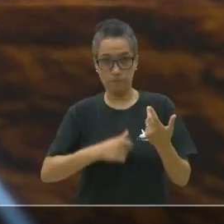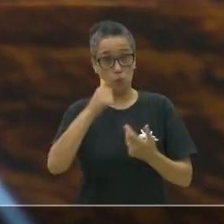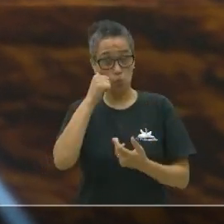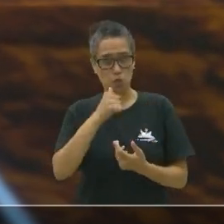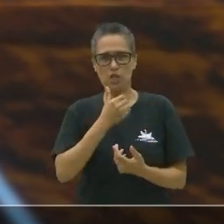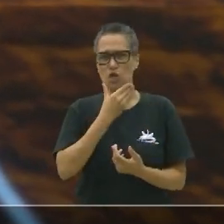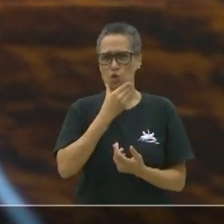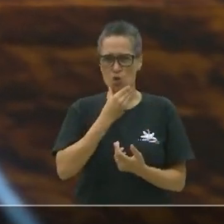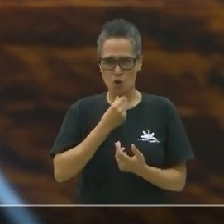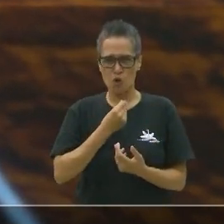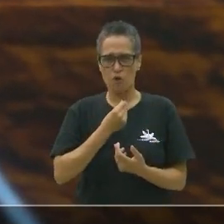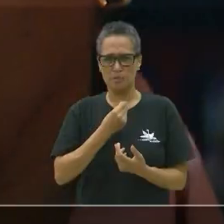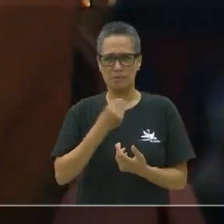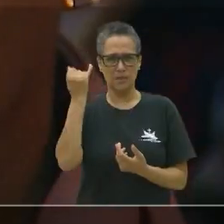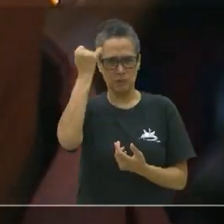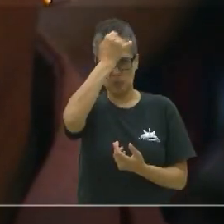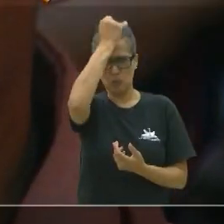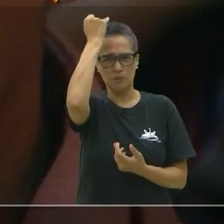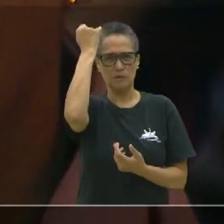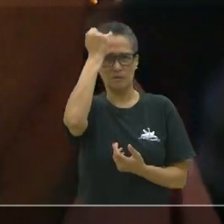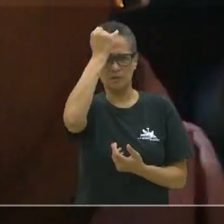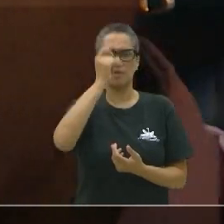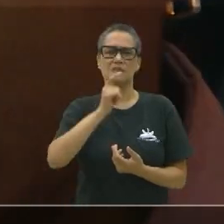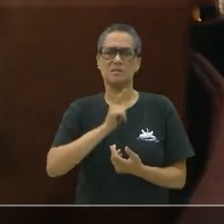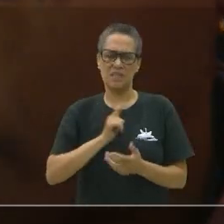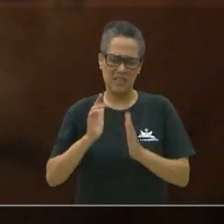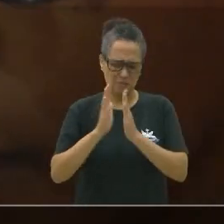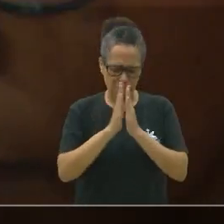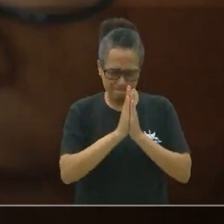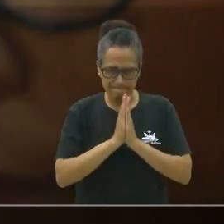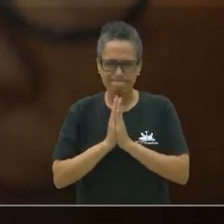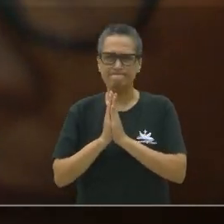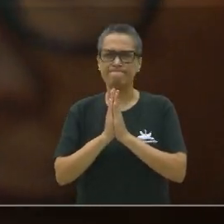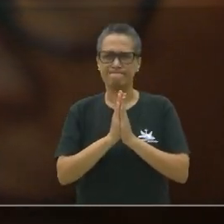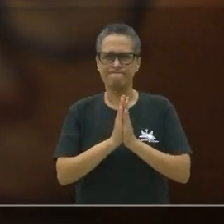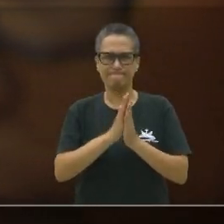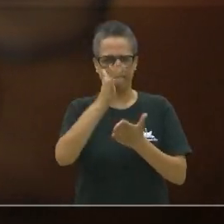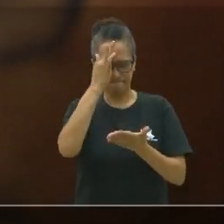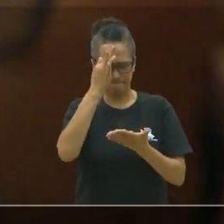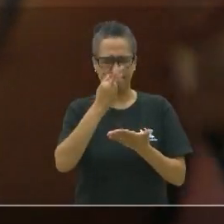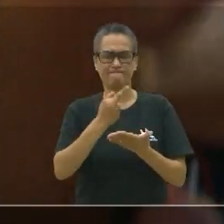e um homem de unção, de oração, de fé.